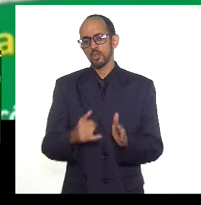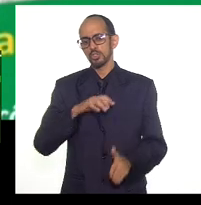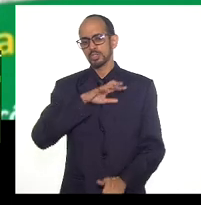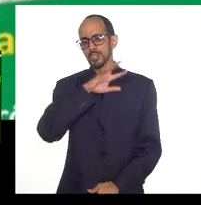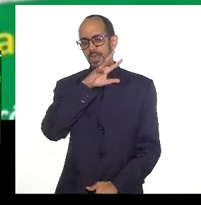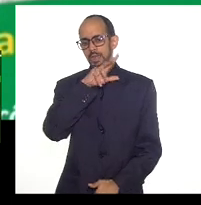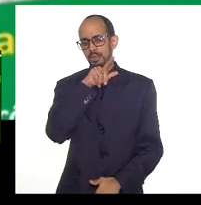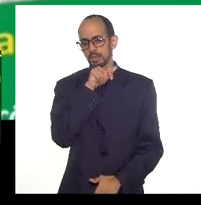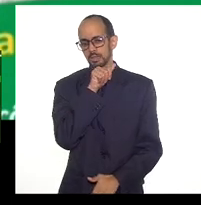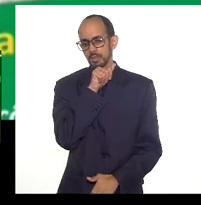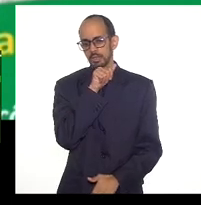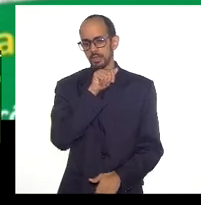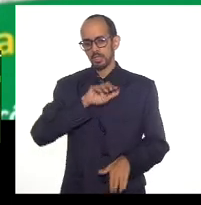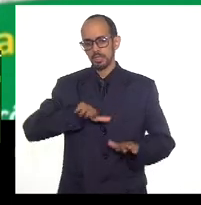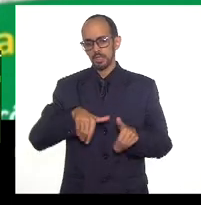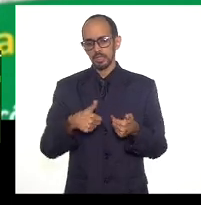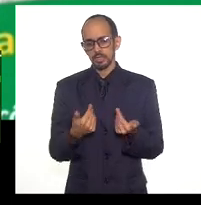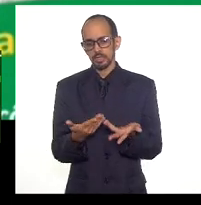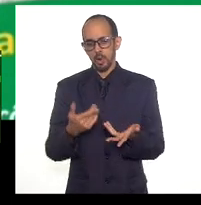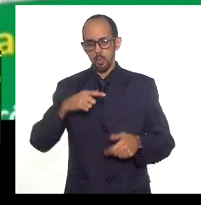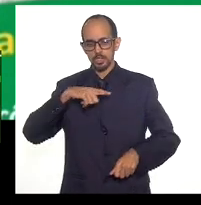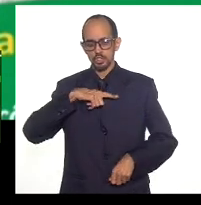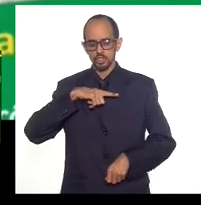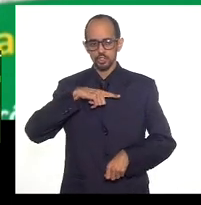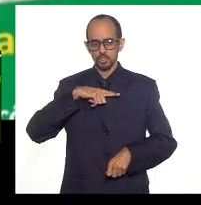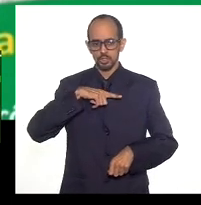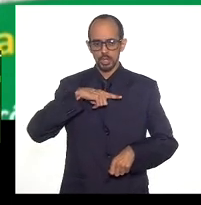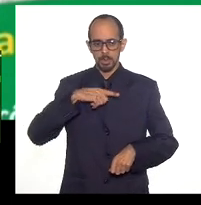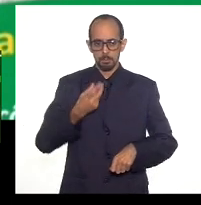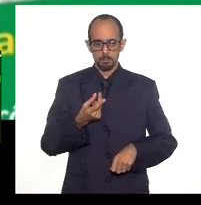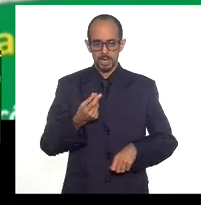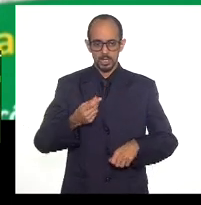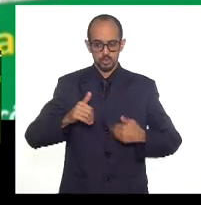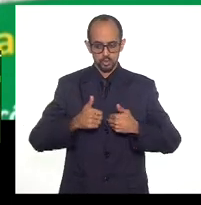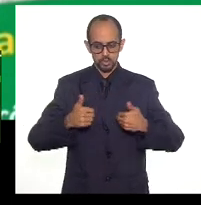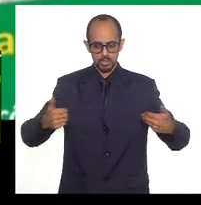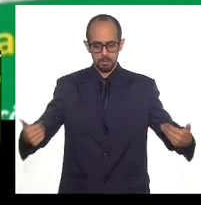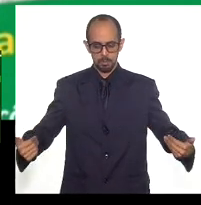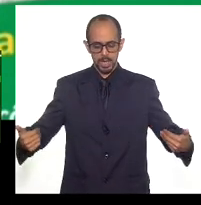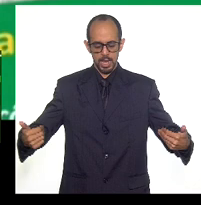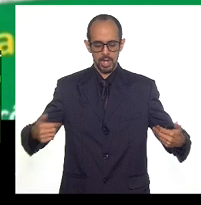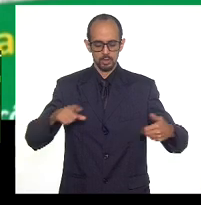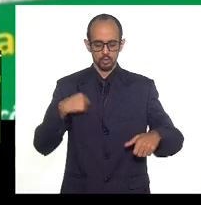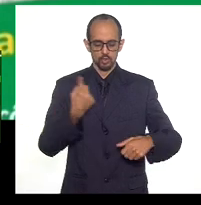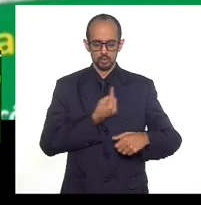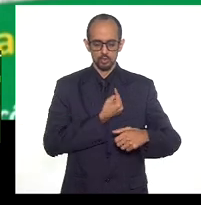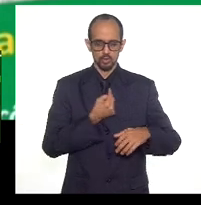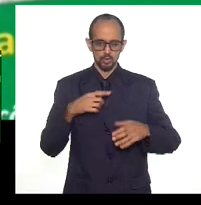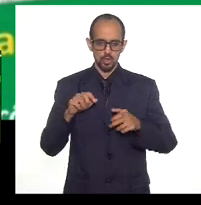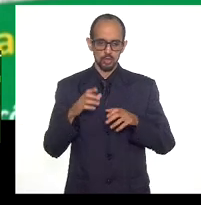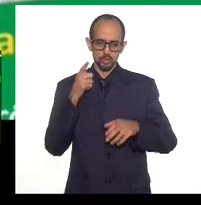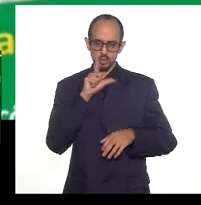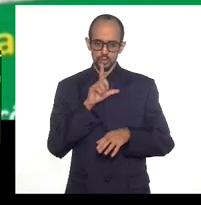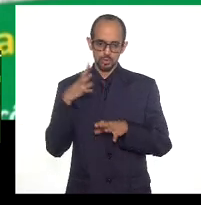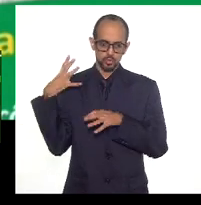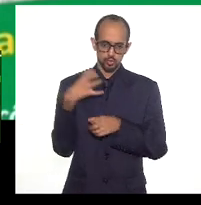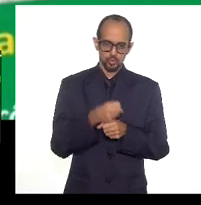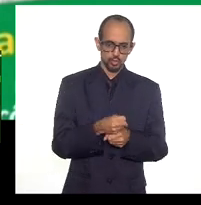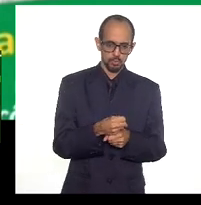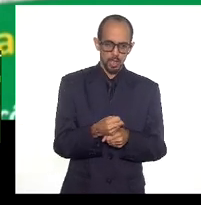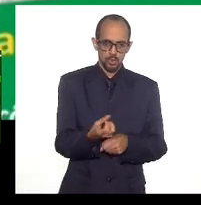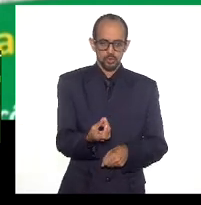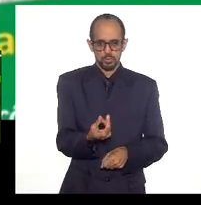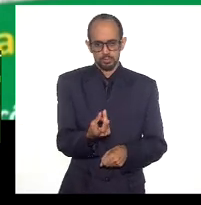o PIC, que compara preços independentes, nós precificávamos e